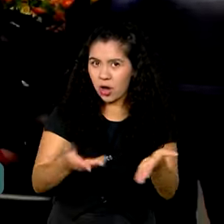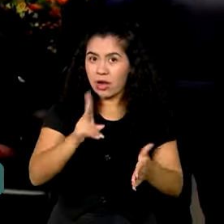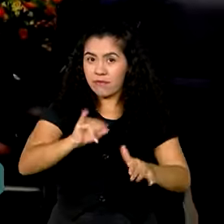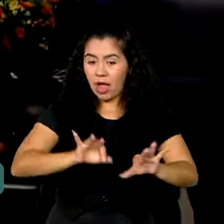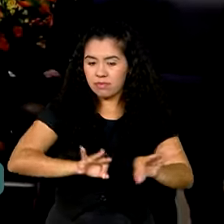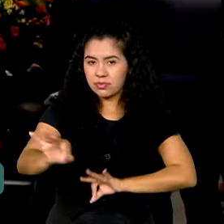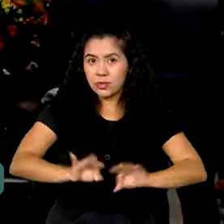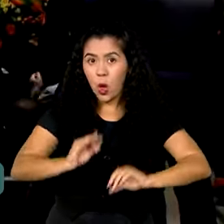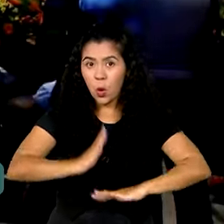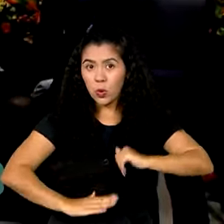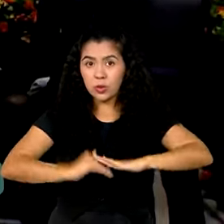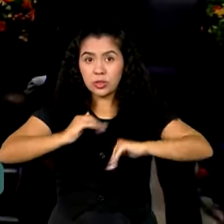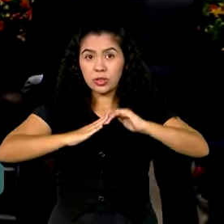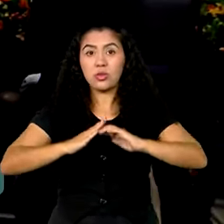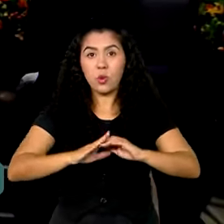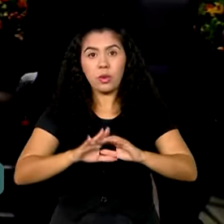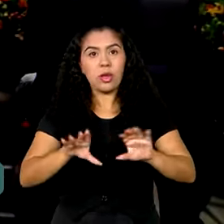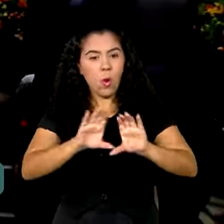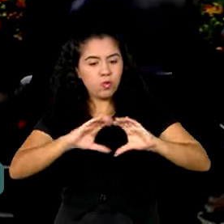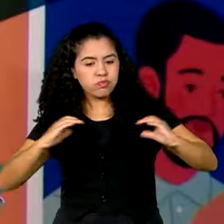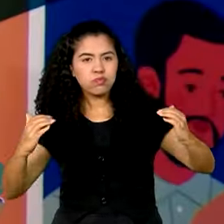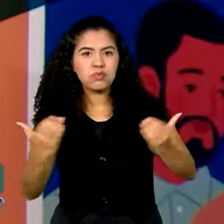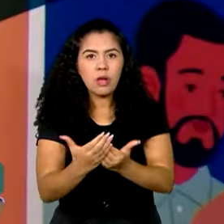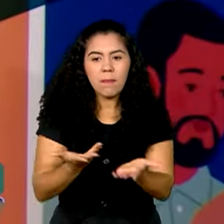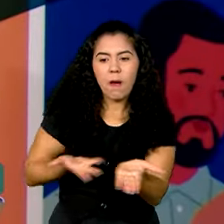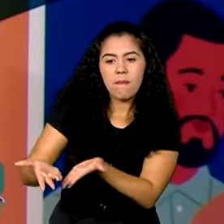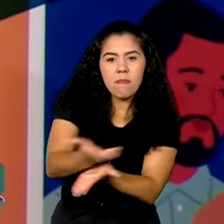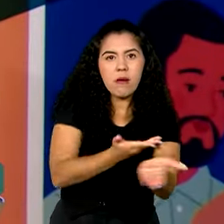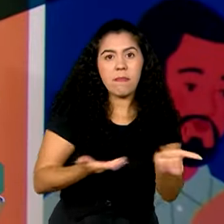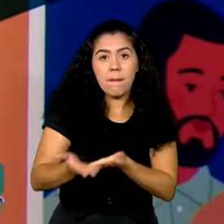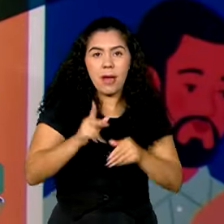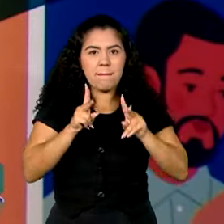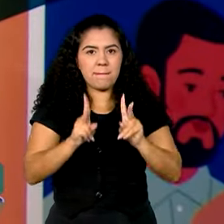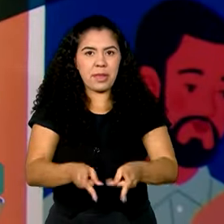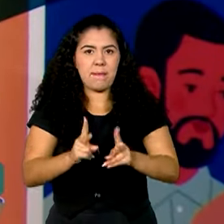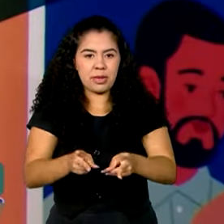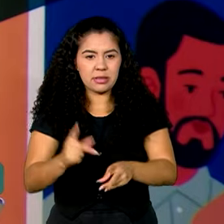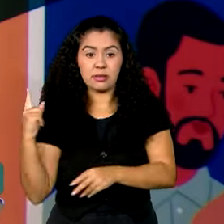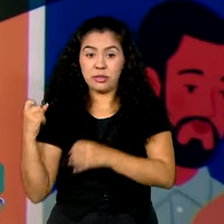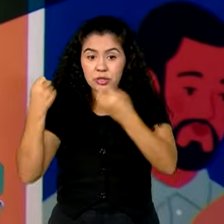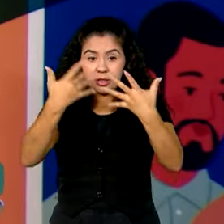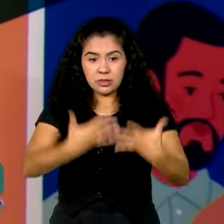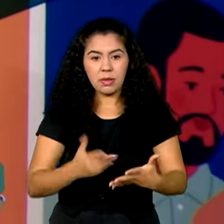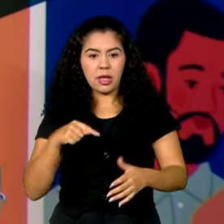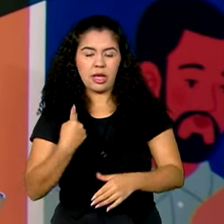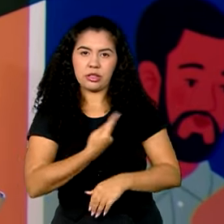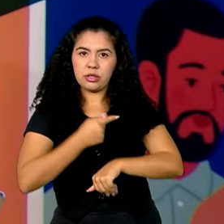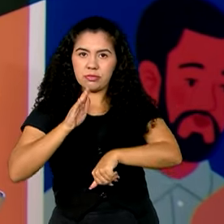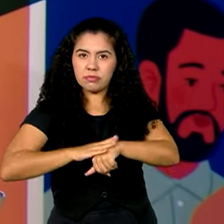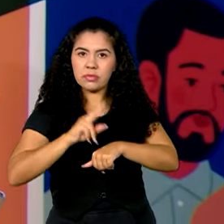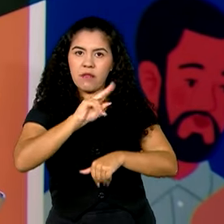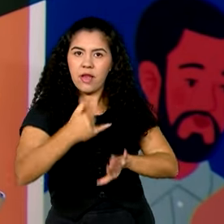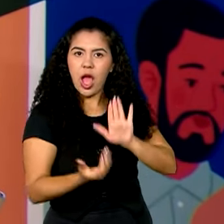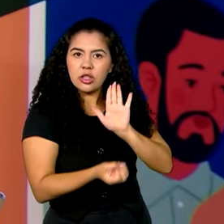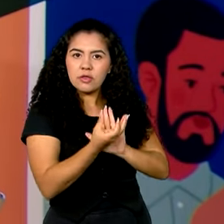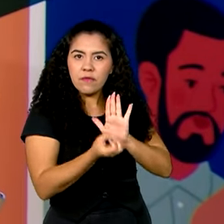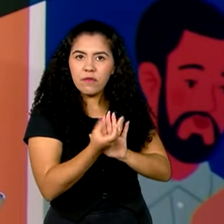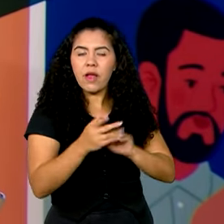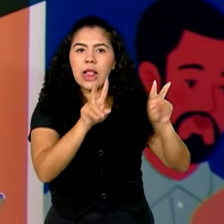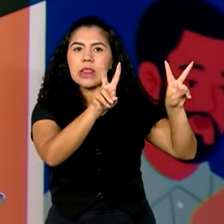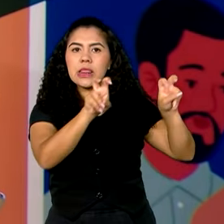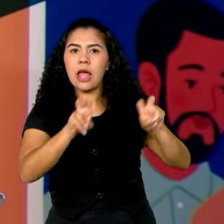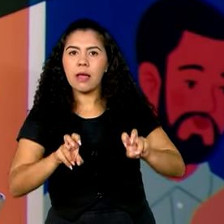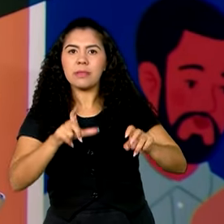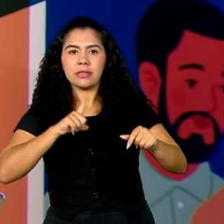rede permanente para promover ações conjuntas. Nós vamos desenvolver coletivamente conteúdos que sejam comuns sobre